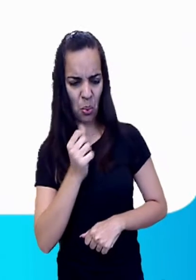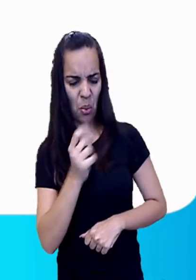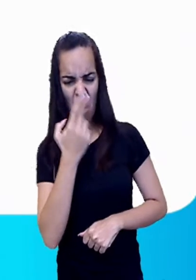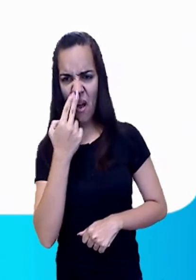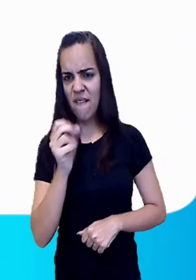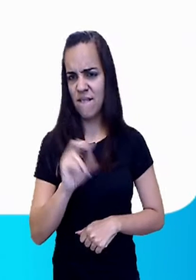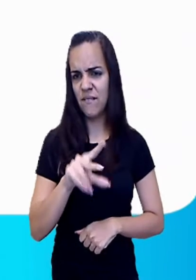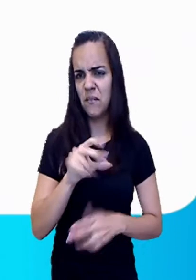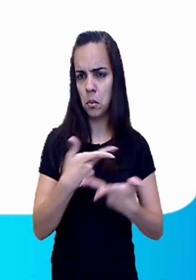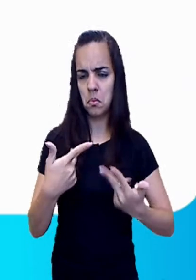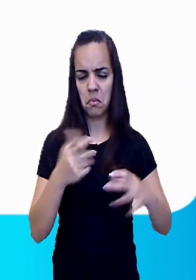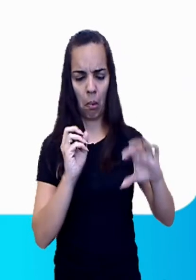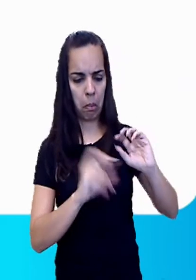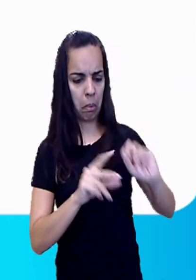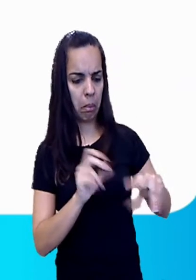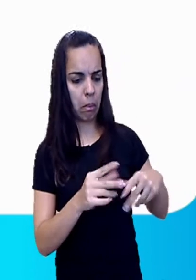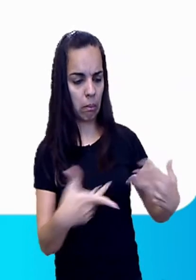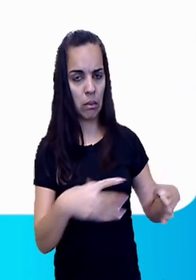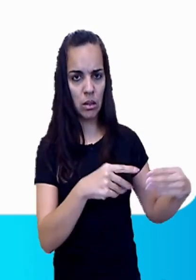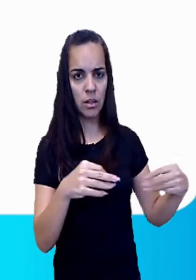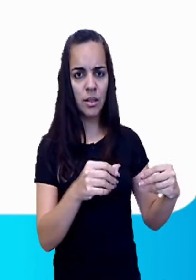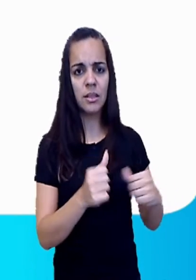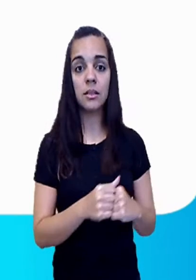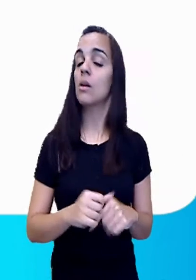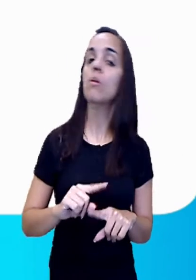na mineração são usados muitos